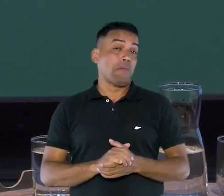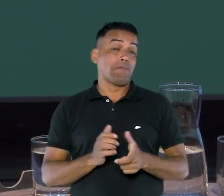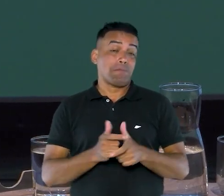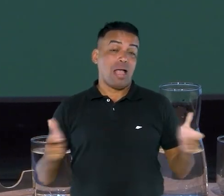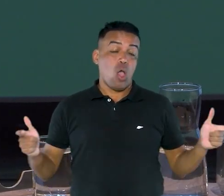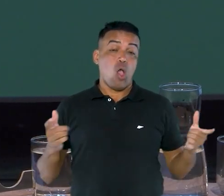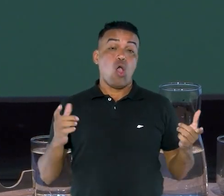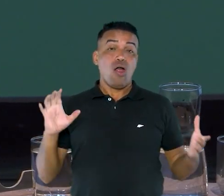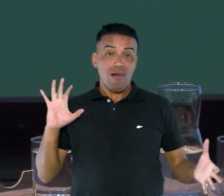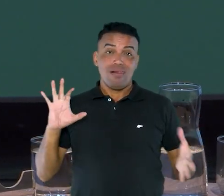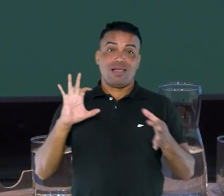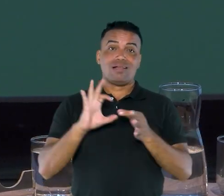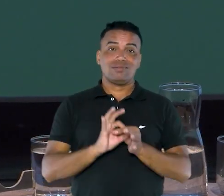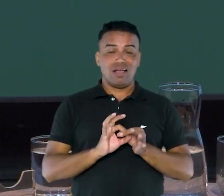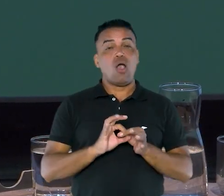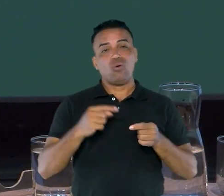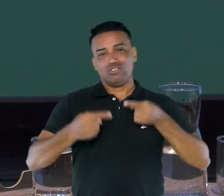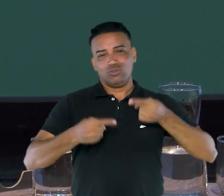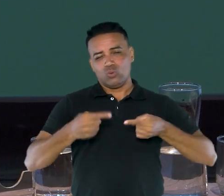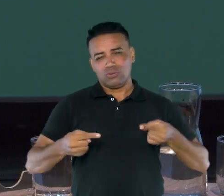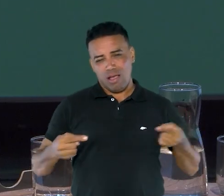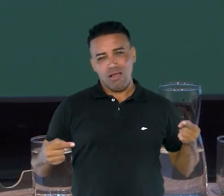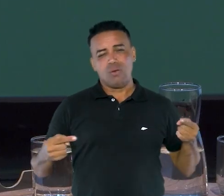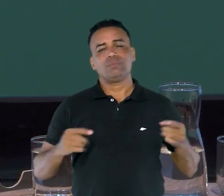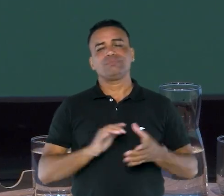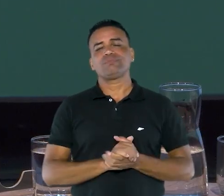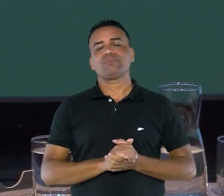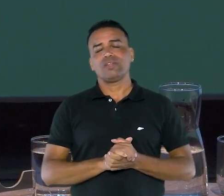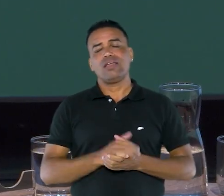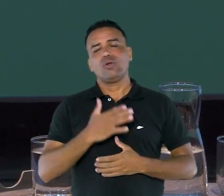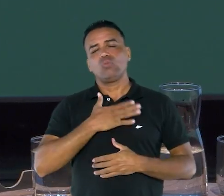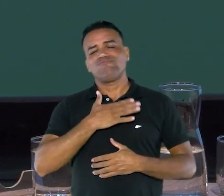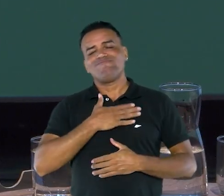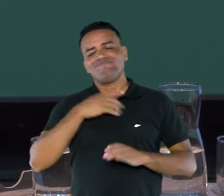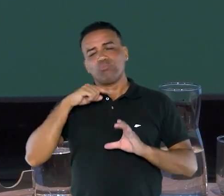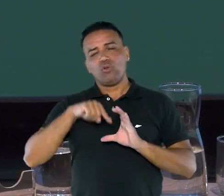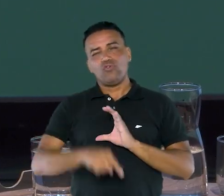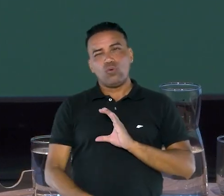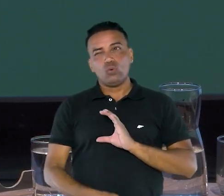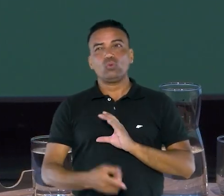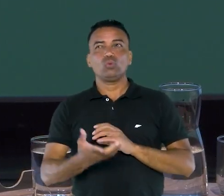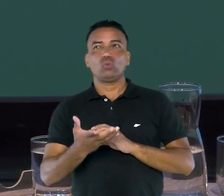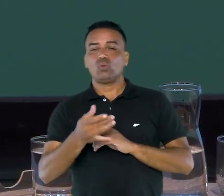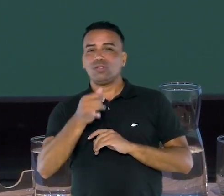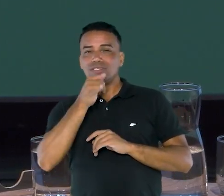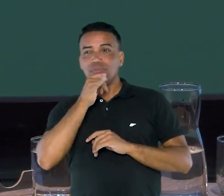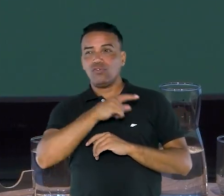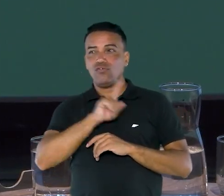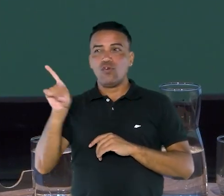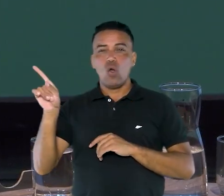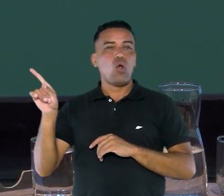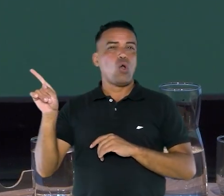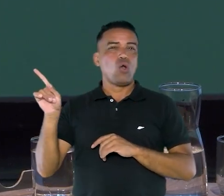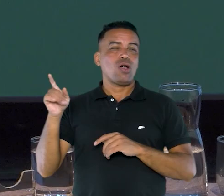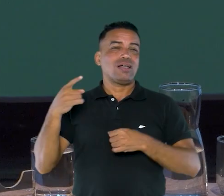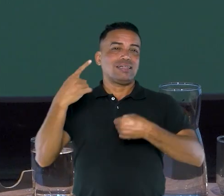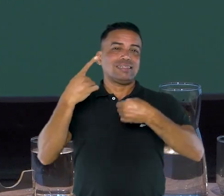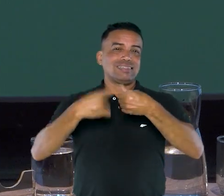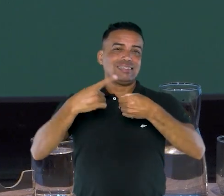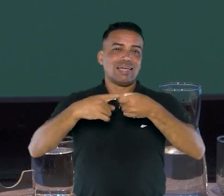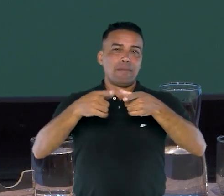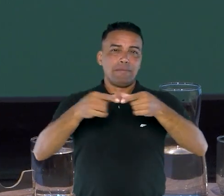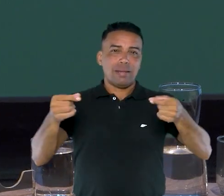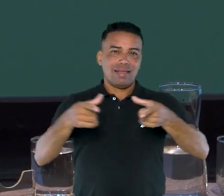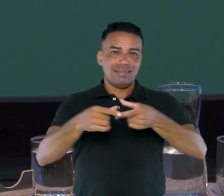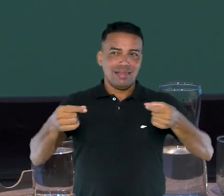ligada nesse tipo de discussão e ando mergulhada em, vou para Brasília, teto a